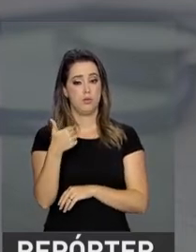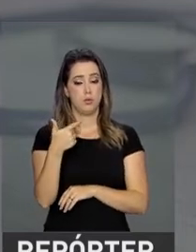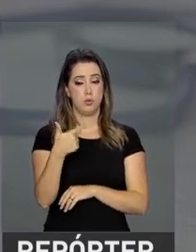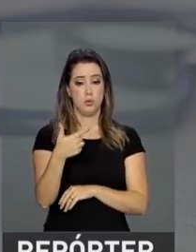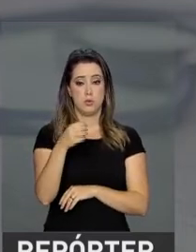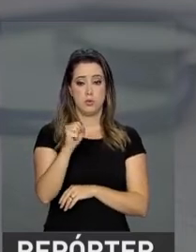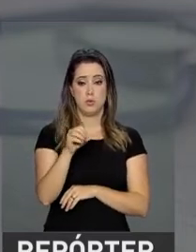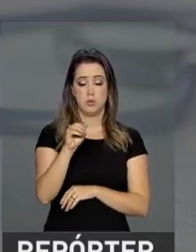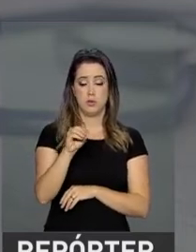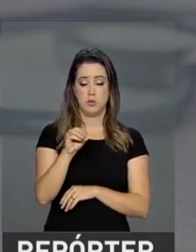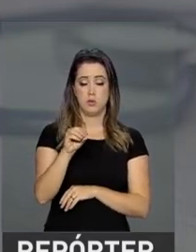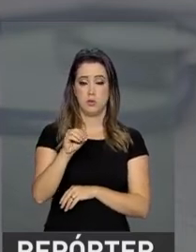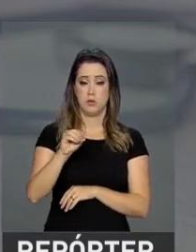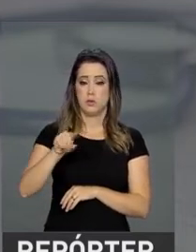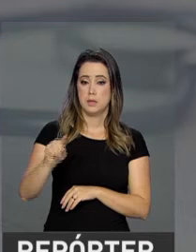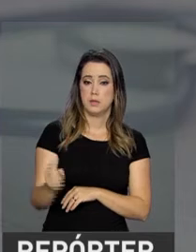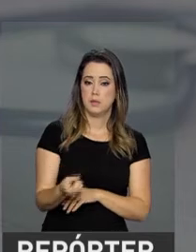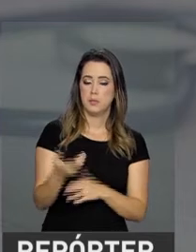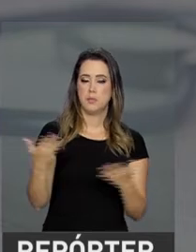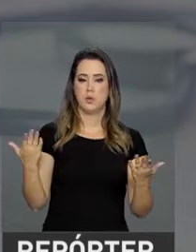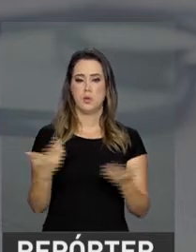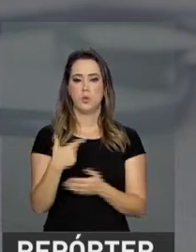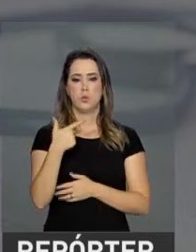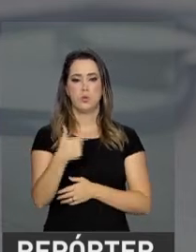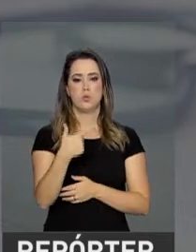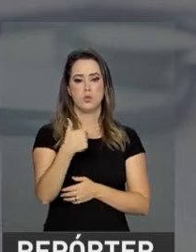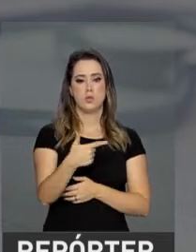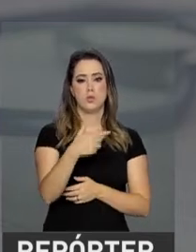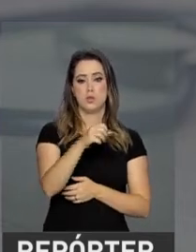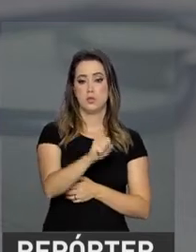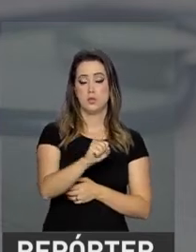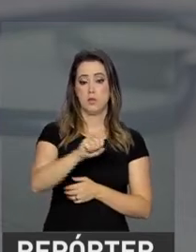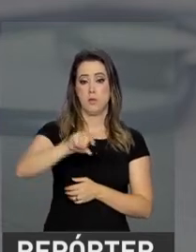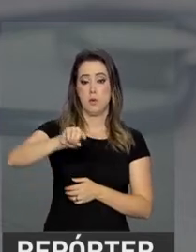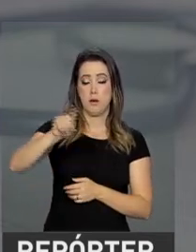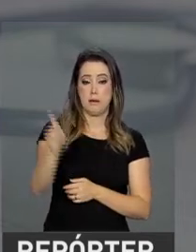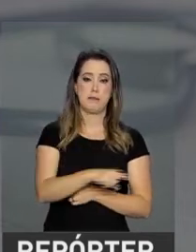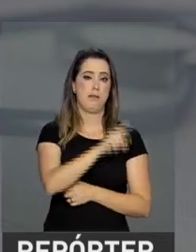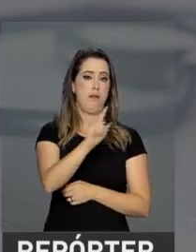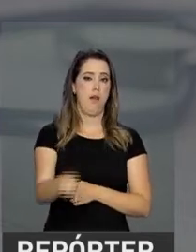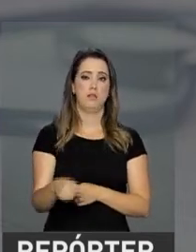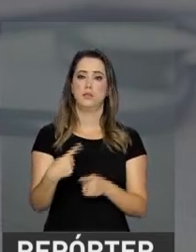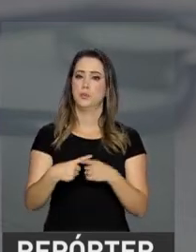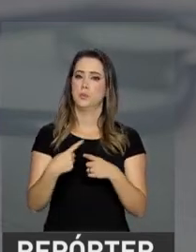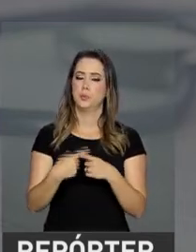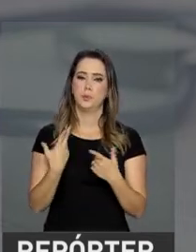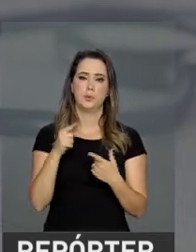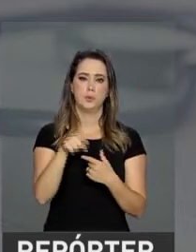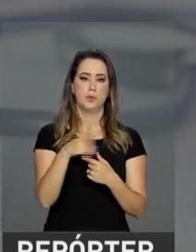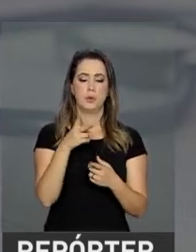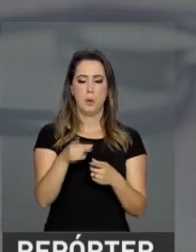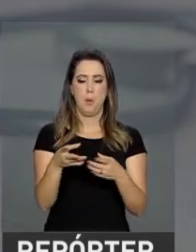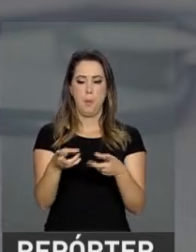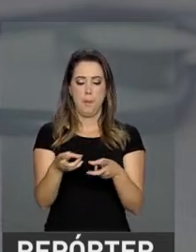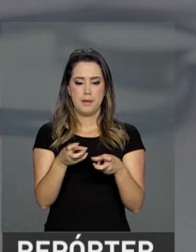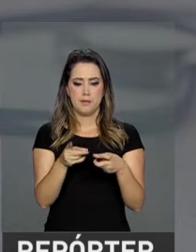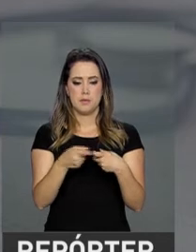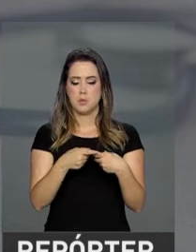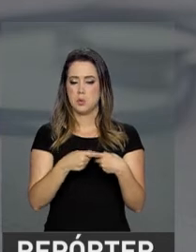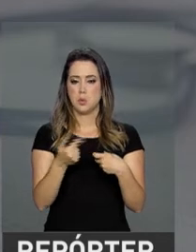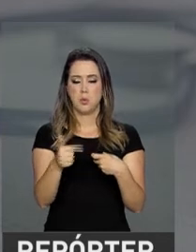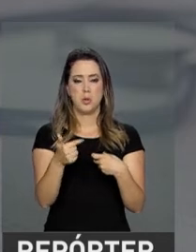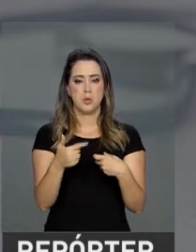benefícios reavaliados no período 228 mil foram cancelados por indicação da perícia ou não